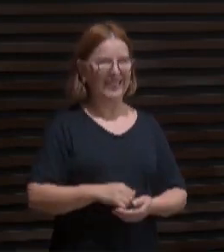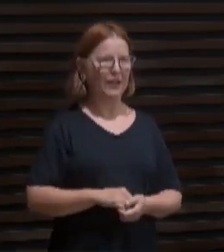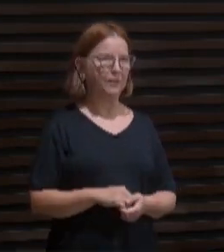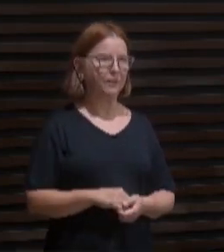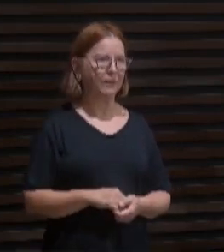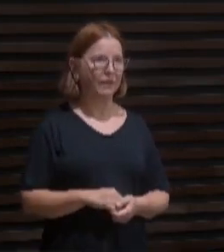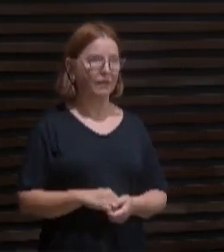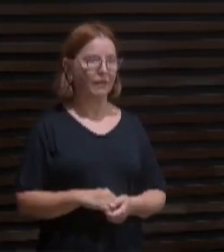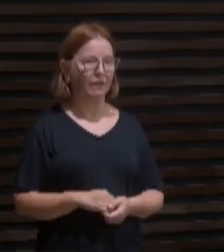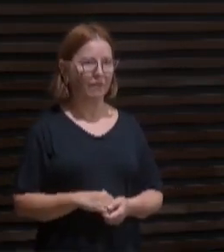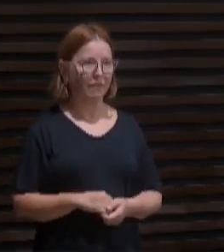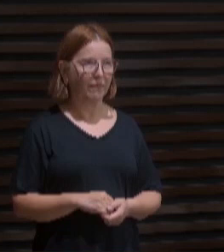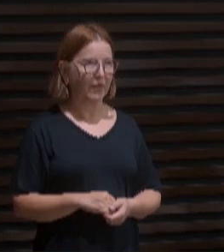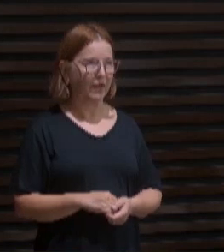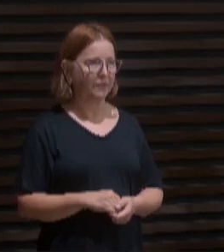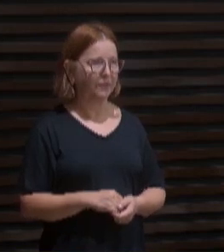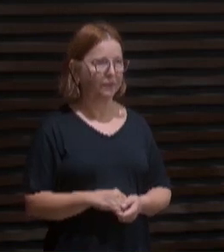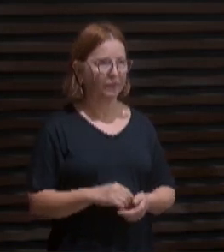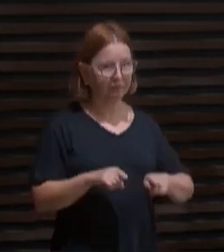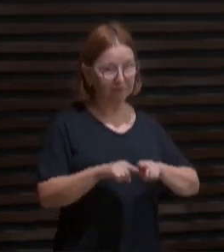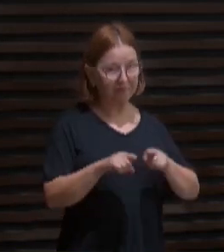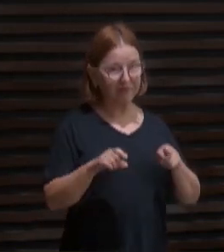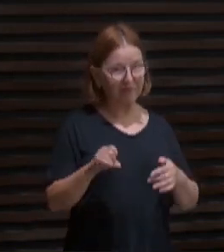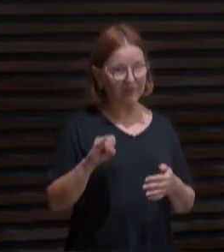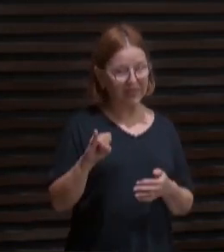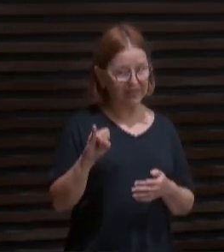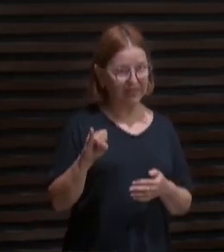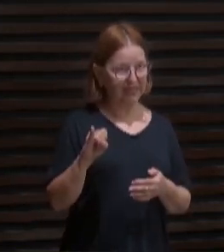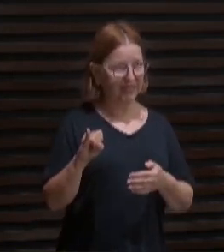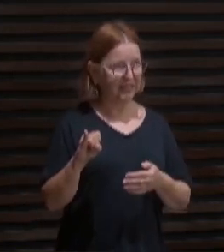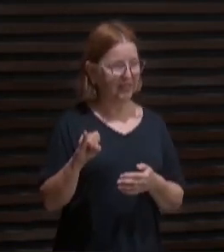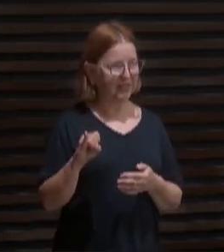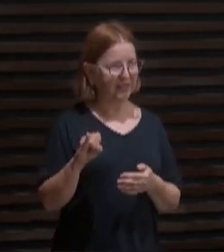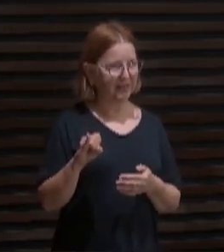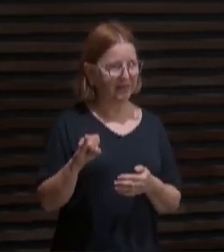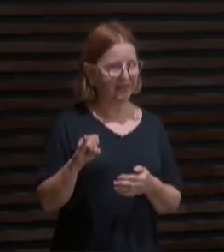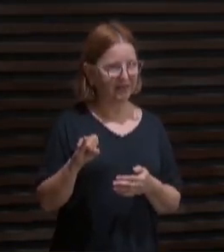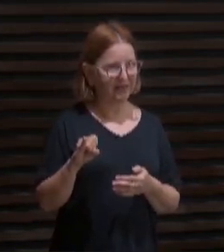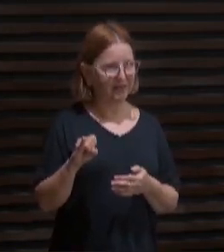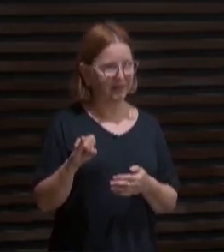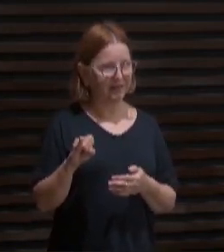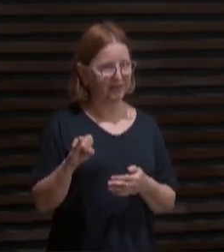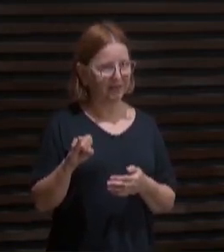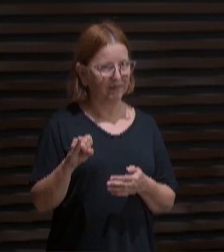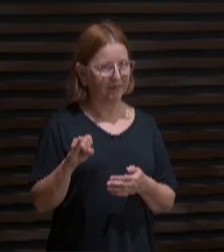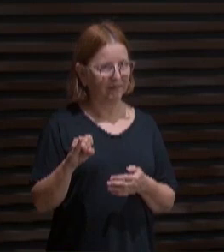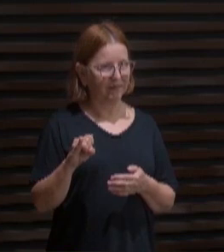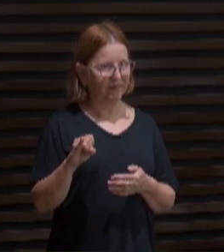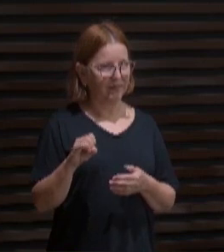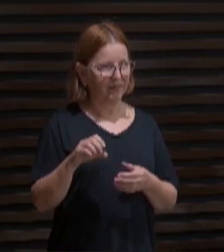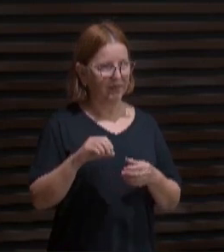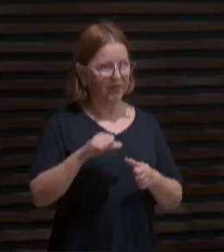Mas se pegar aqui e trouxer qualquer coisa para variar,